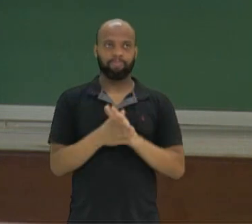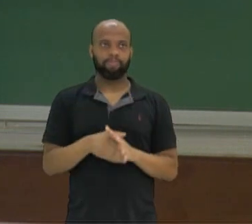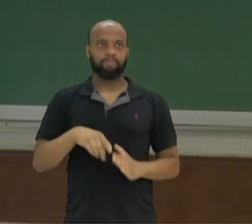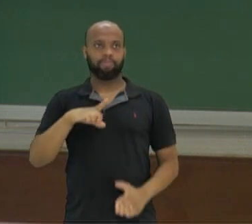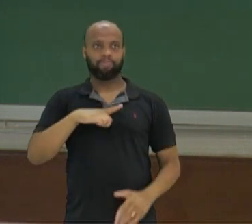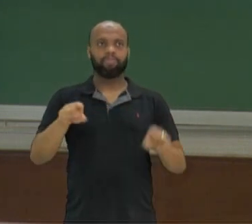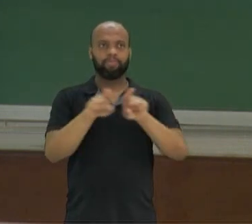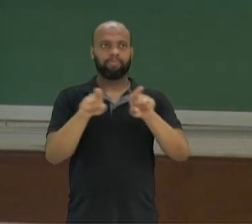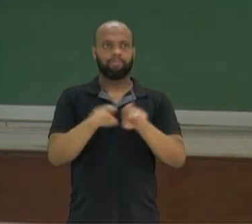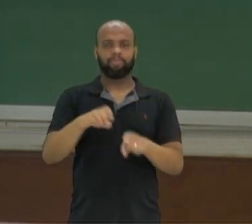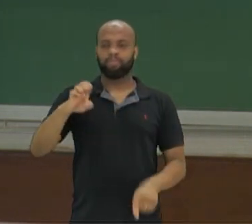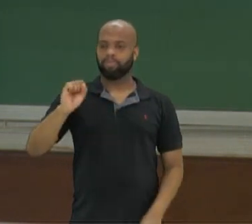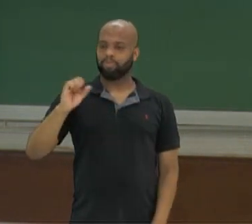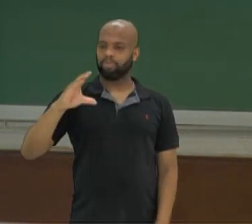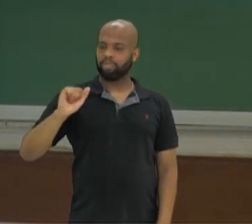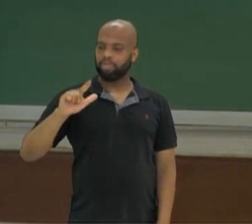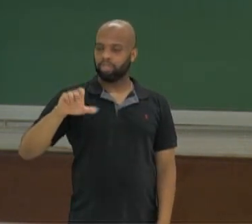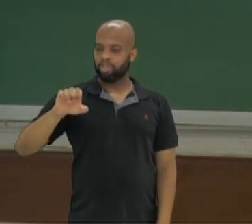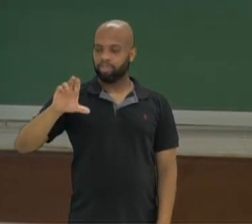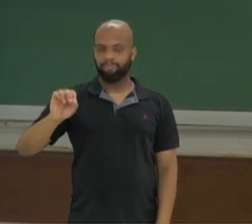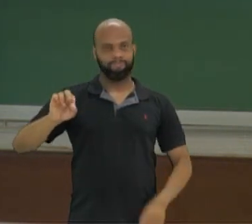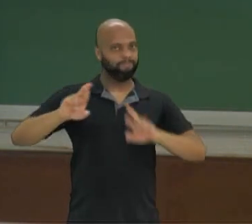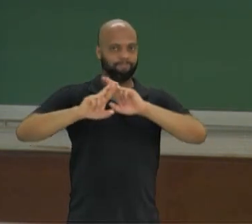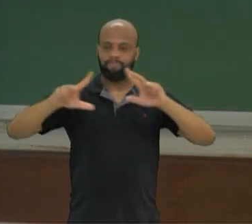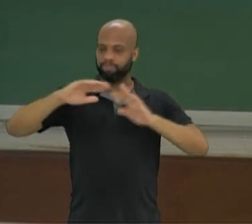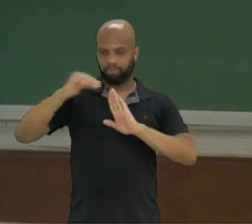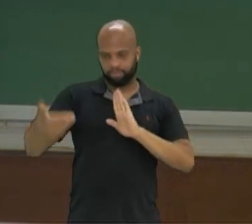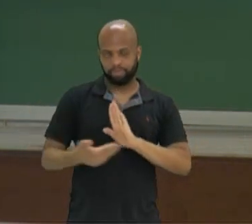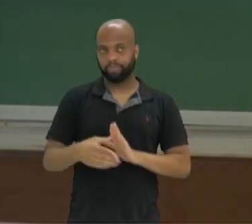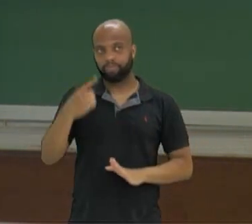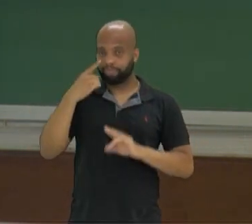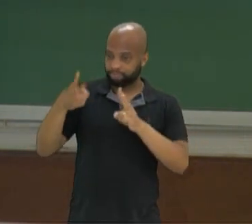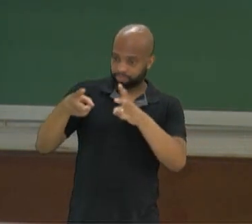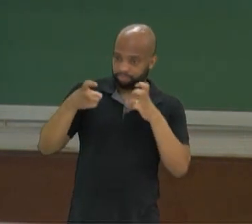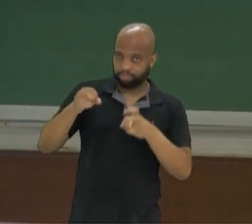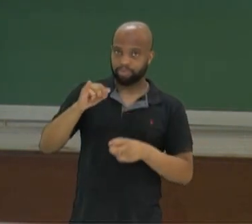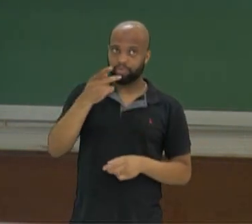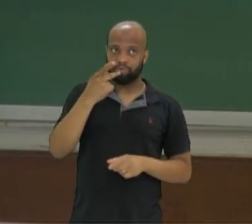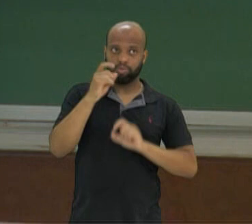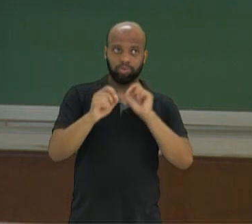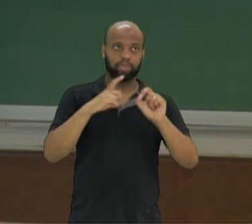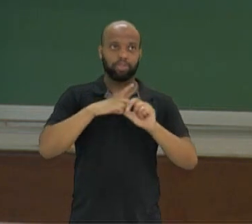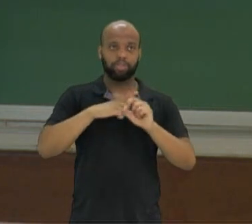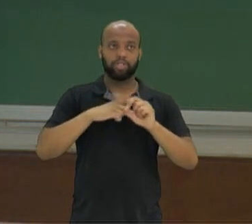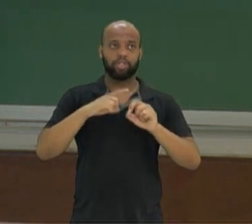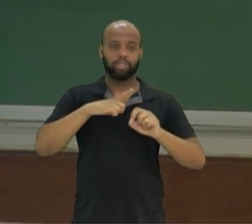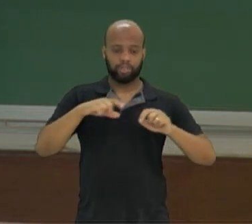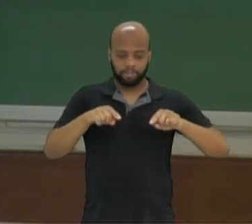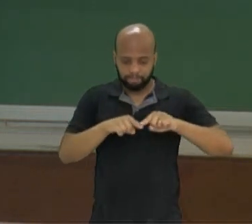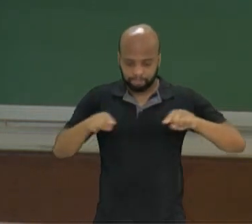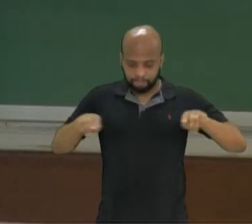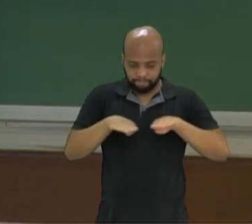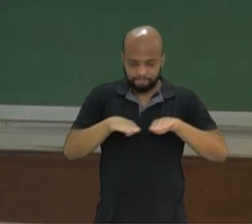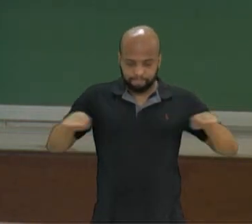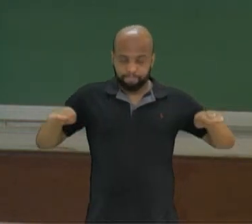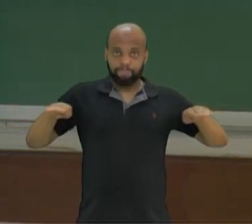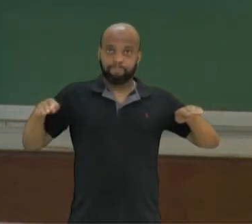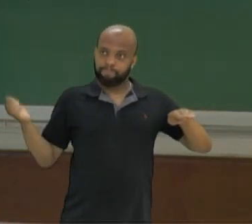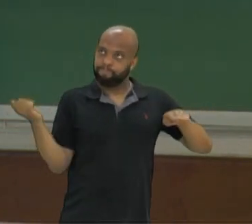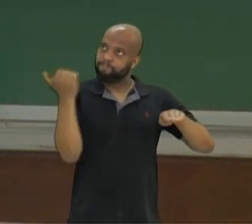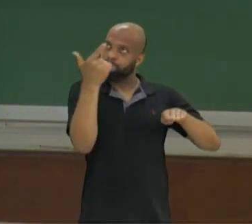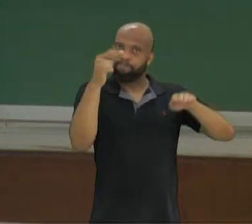nenhum lado ou ângulo igual. Percebam o trapézio quando a gente falou base maior e base menor. Ó, base maior, base menor. Em